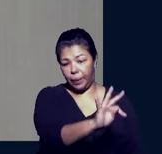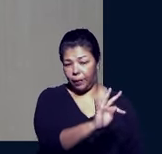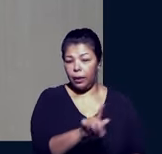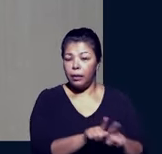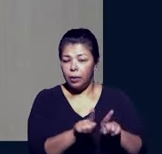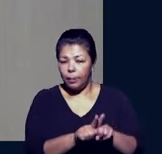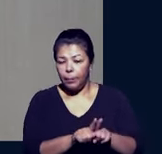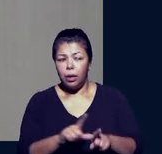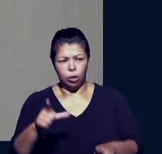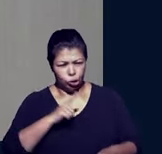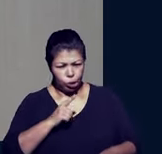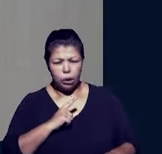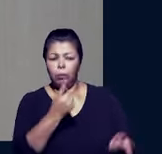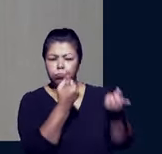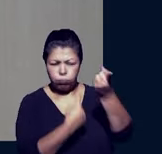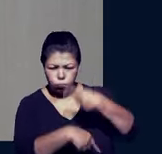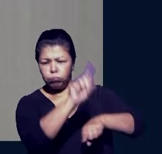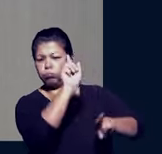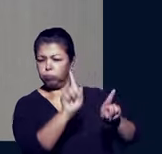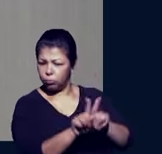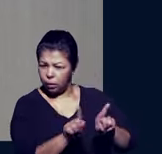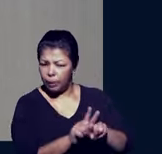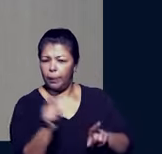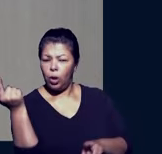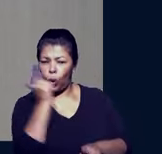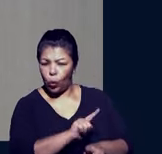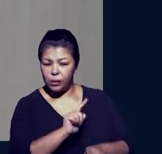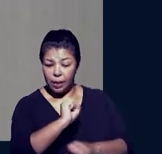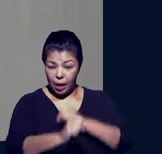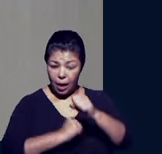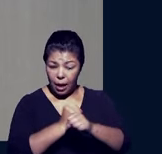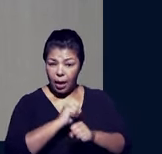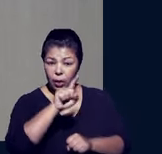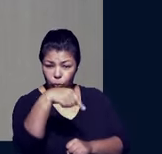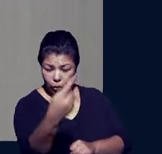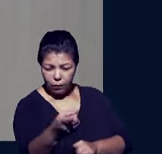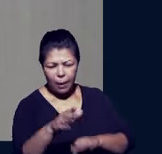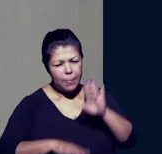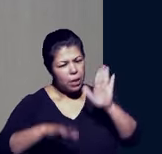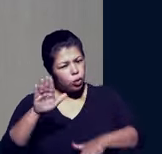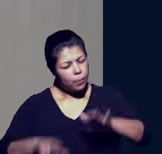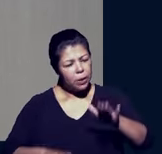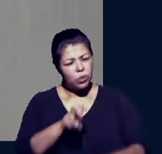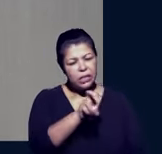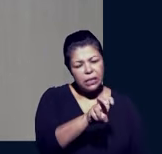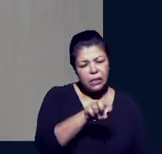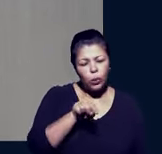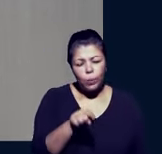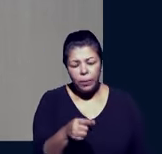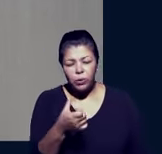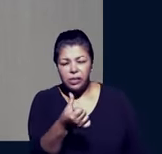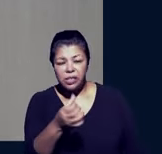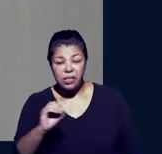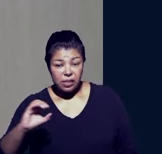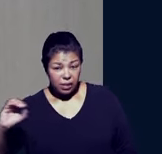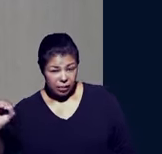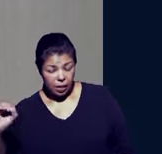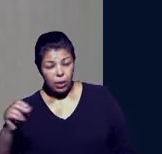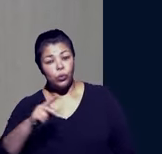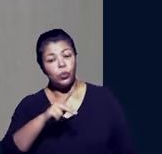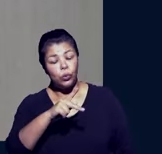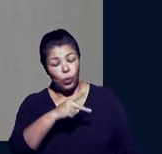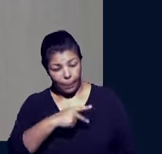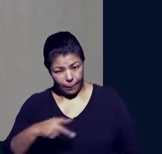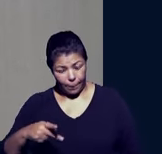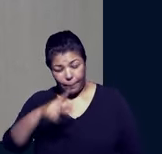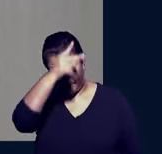de ter um bom desempenho eleitoral no ano que vem quando 5700 prefeitos aproximadamente 60.000 vereadores serão eleitos